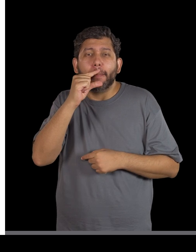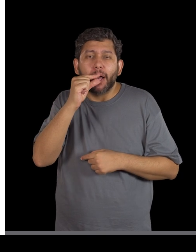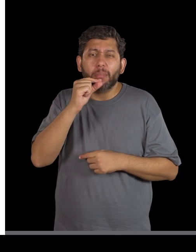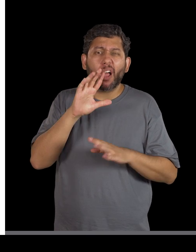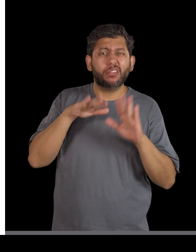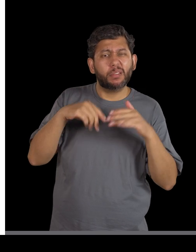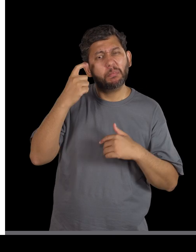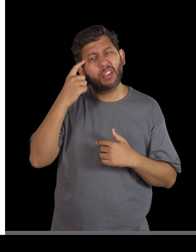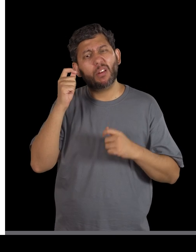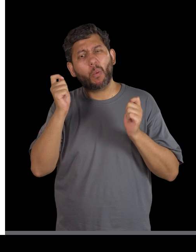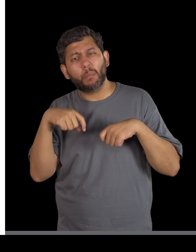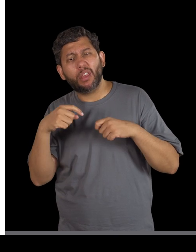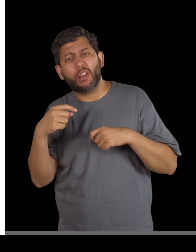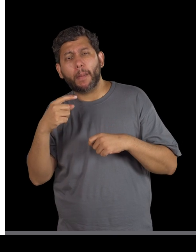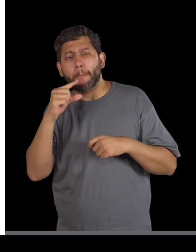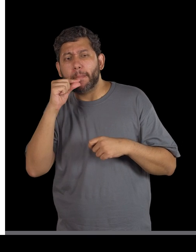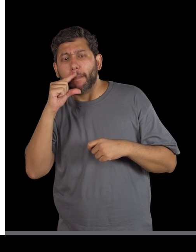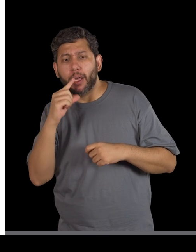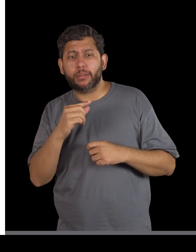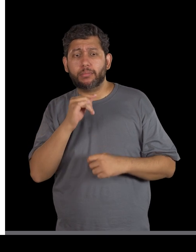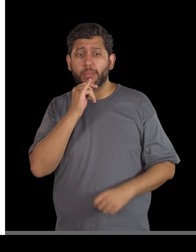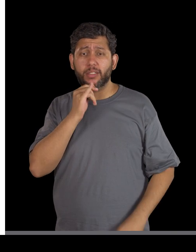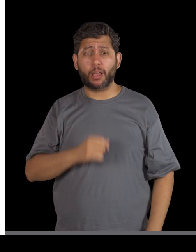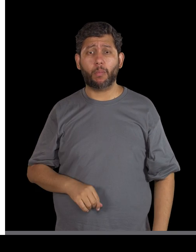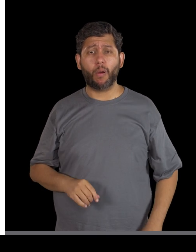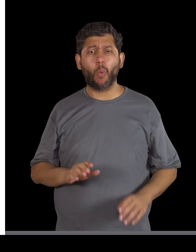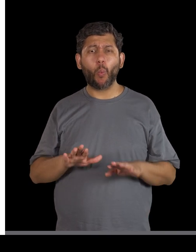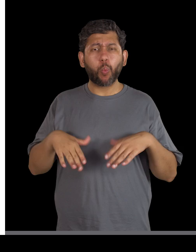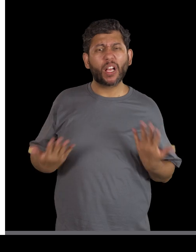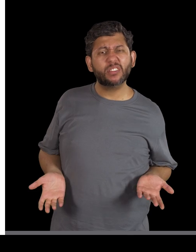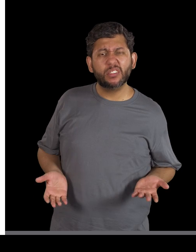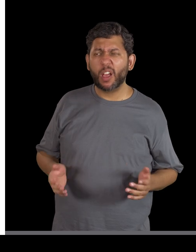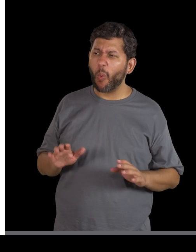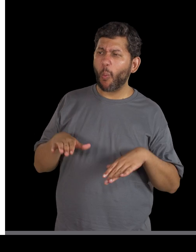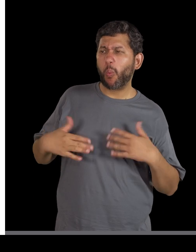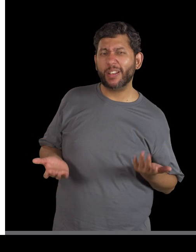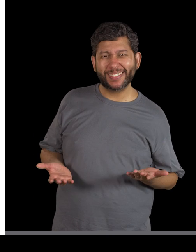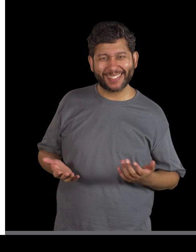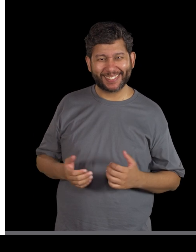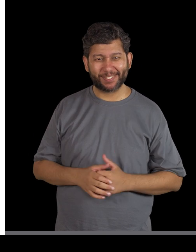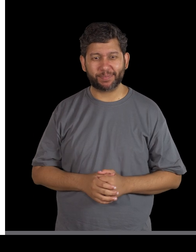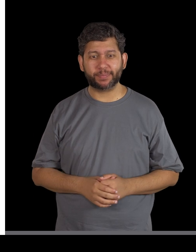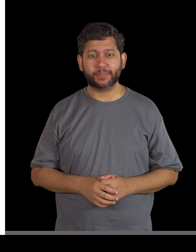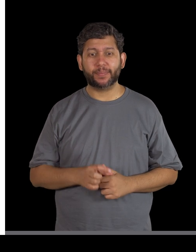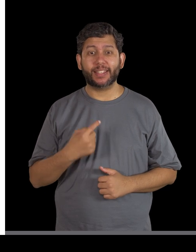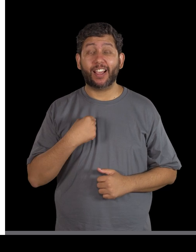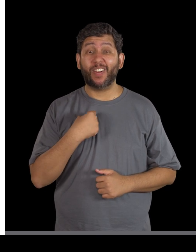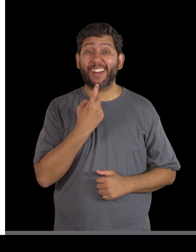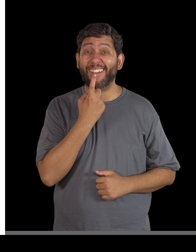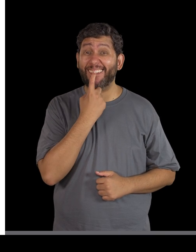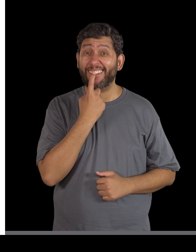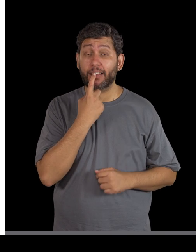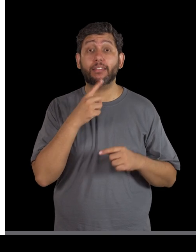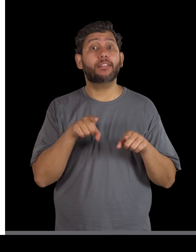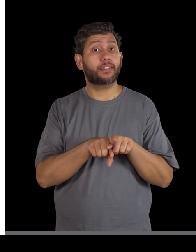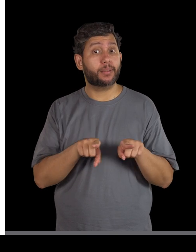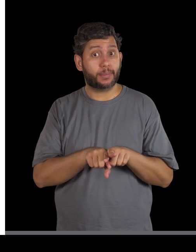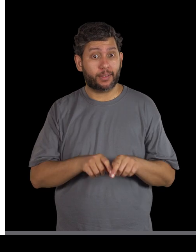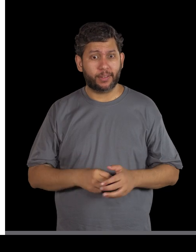considerado bilabial, às vezes há alguma variação. Então, what. Agora vamos para lábio dental, que envolve lábio e dente, né? Então a gente tem